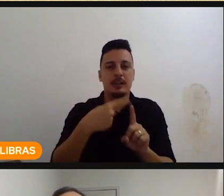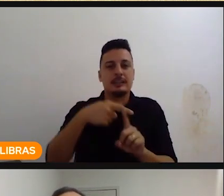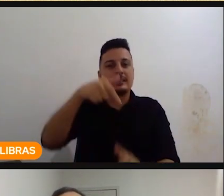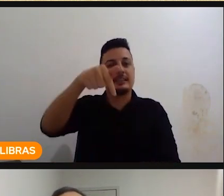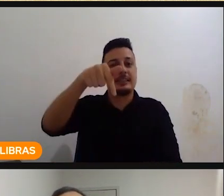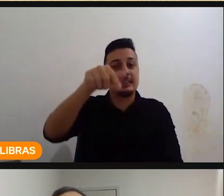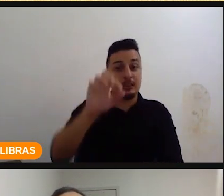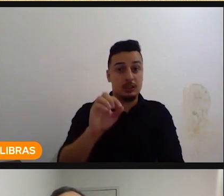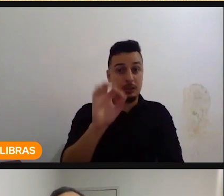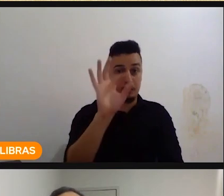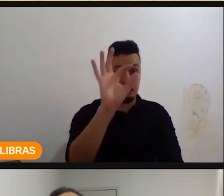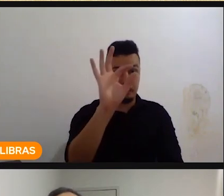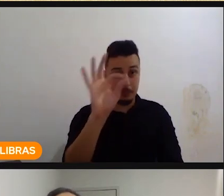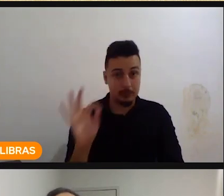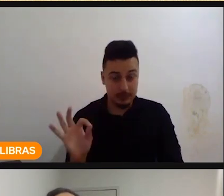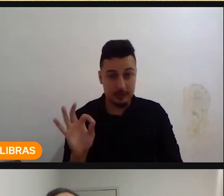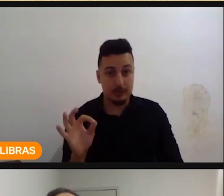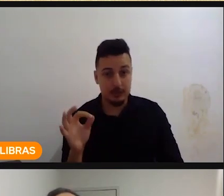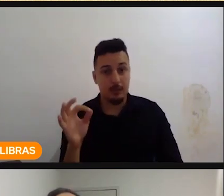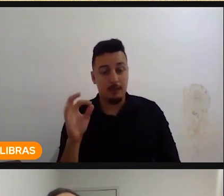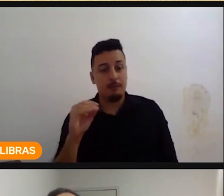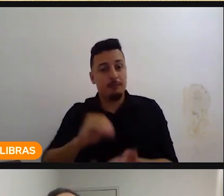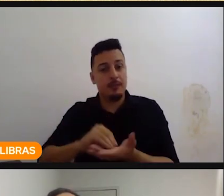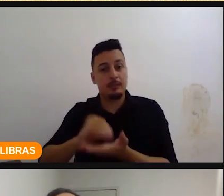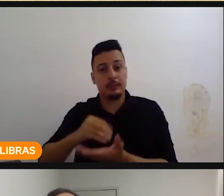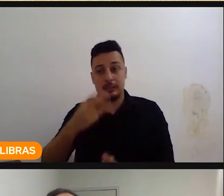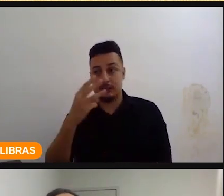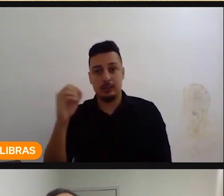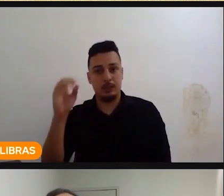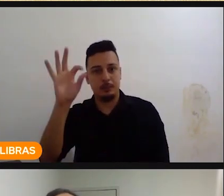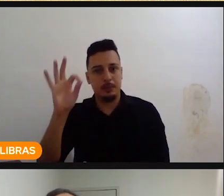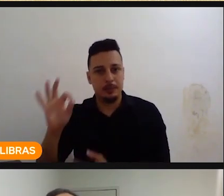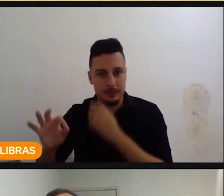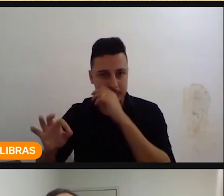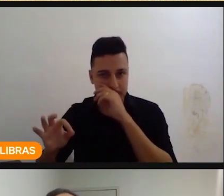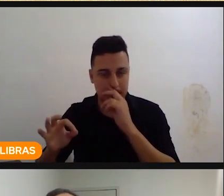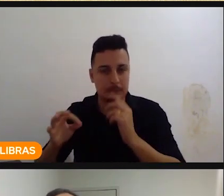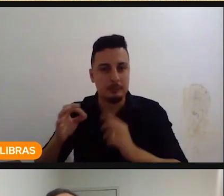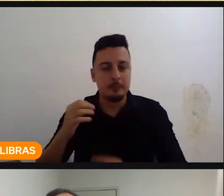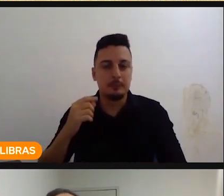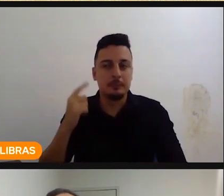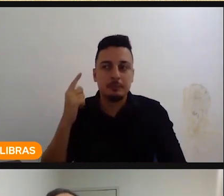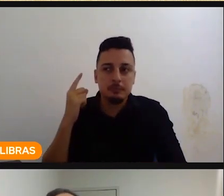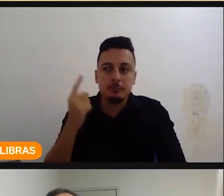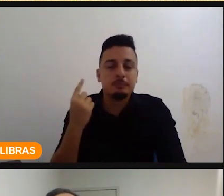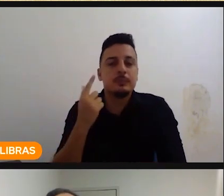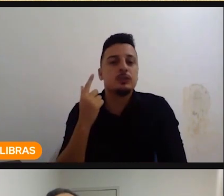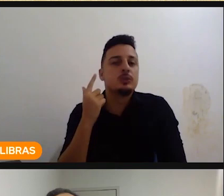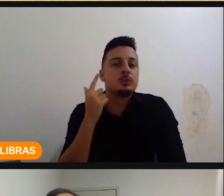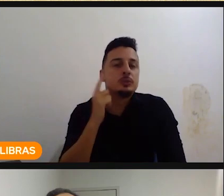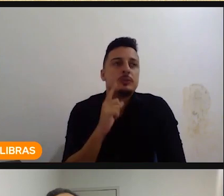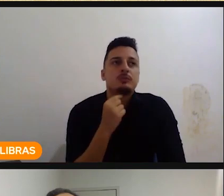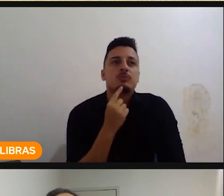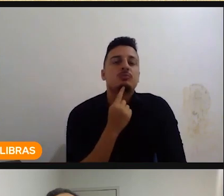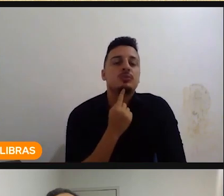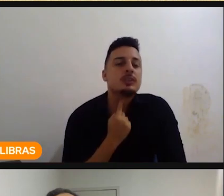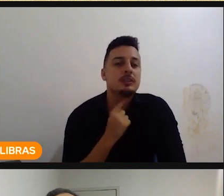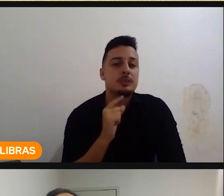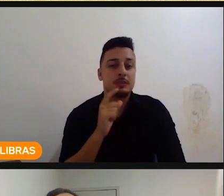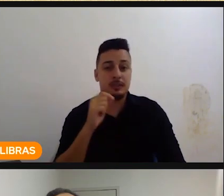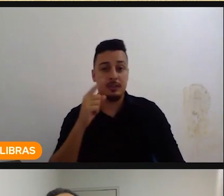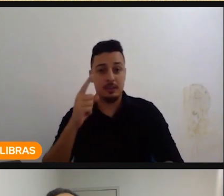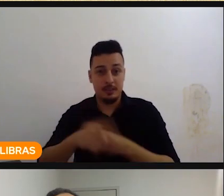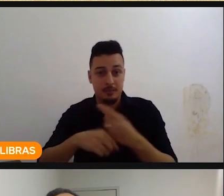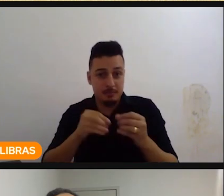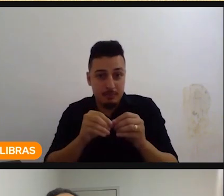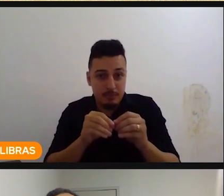ainda nos faltava 30%, e a gente estava querendo completar esse orçamento para, de fato, começar, assim, como era o primeiro longa do Marão, era já